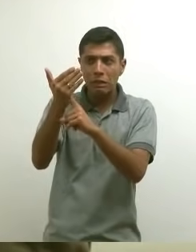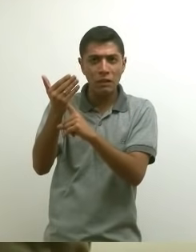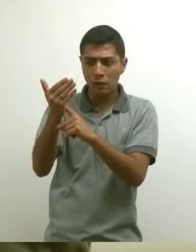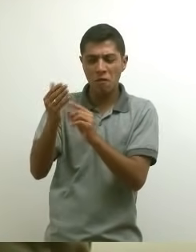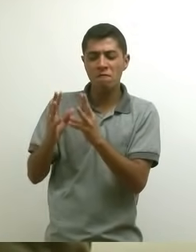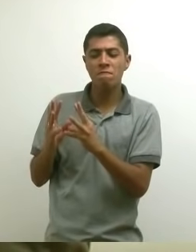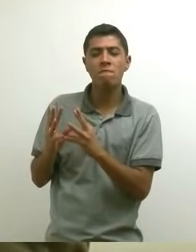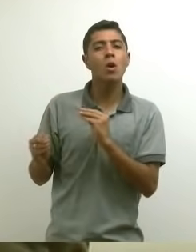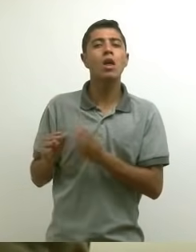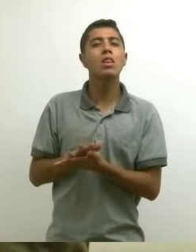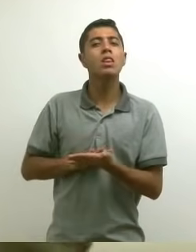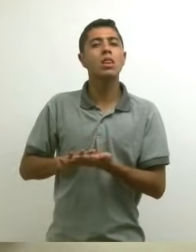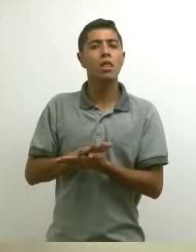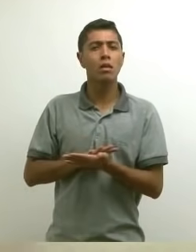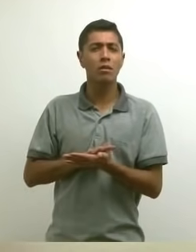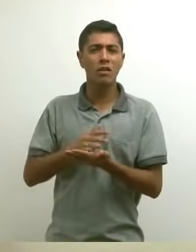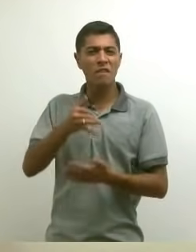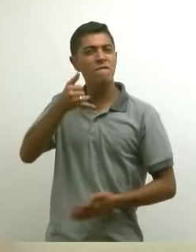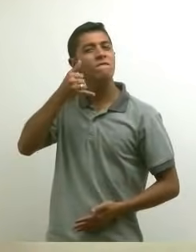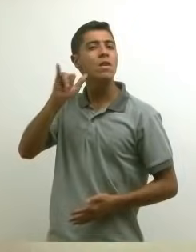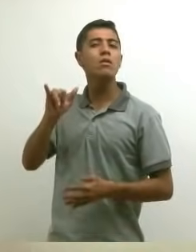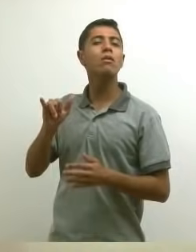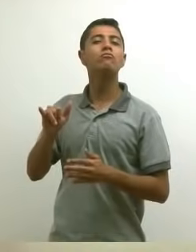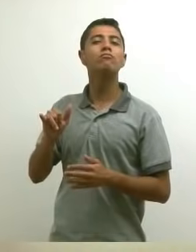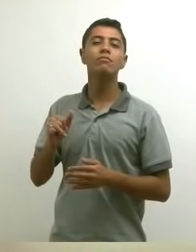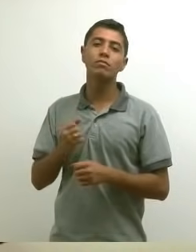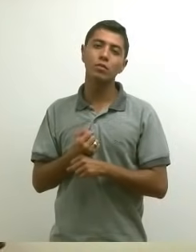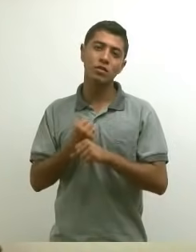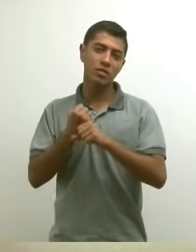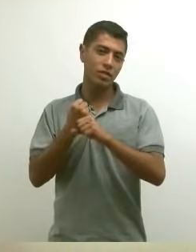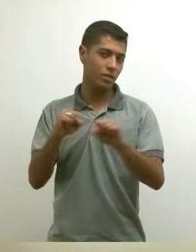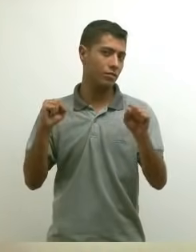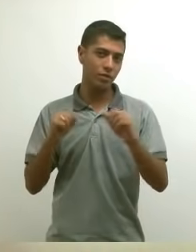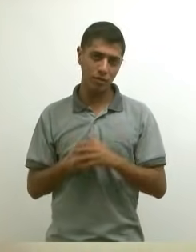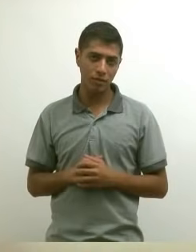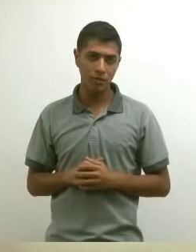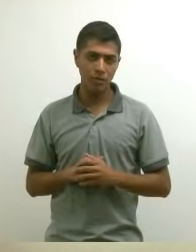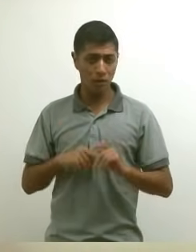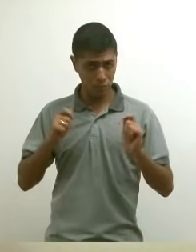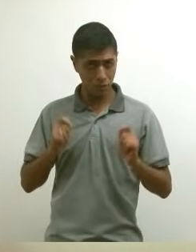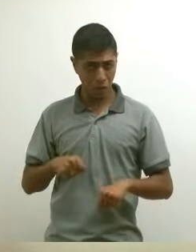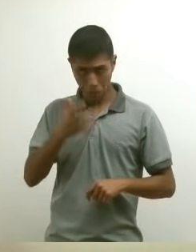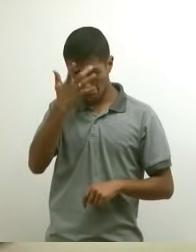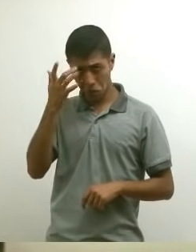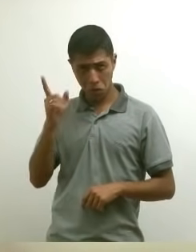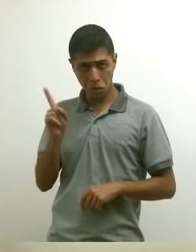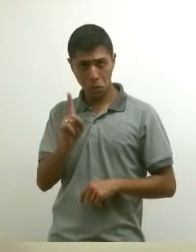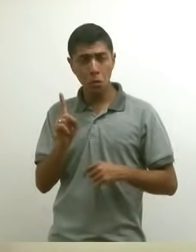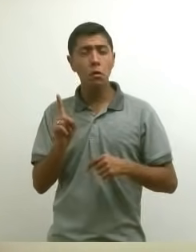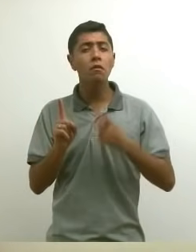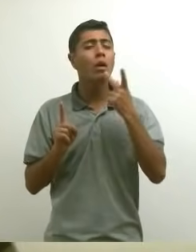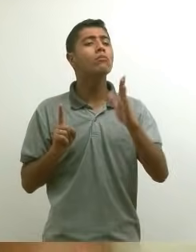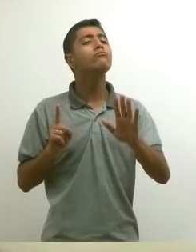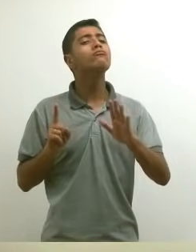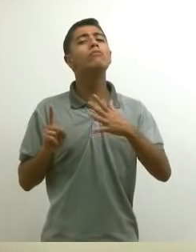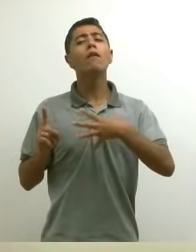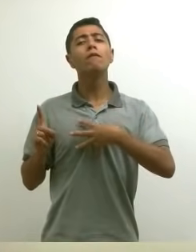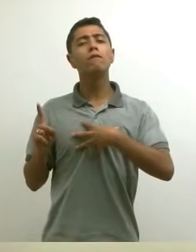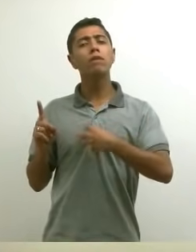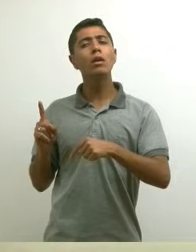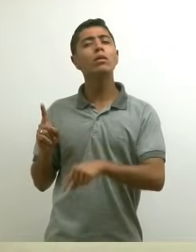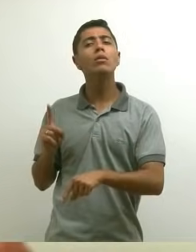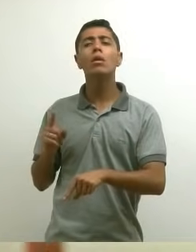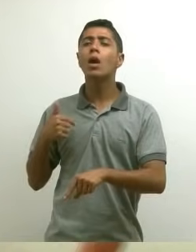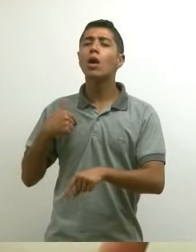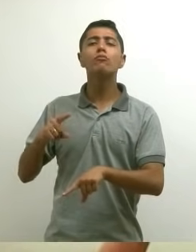falar não vou botar assim não vou permitir que uma criança seja na escola ou seja em casa